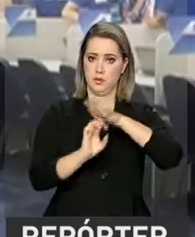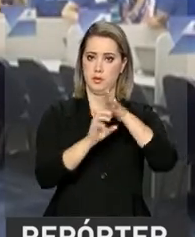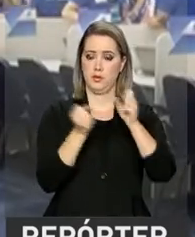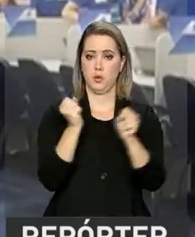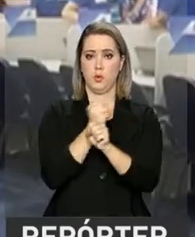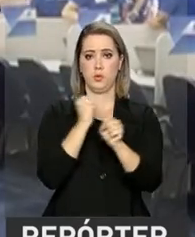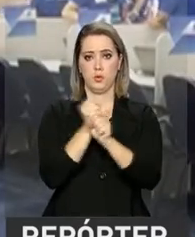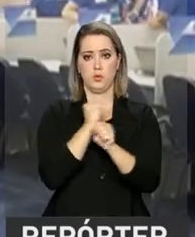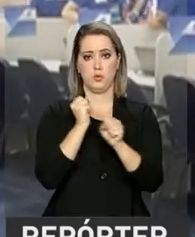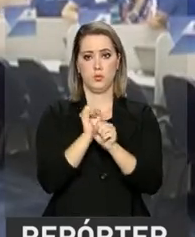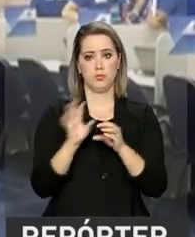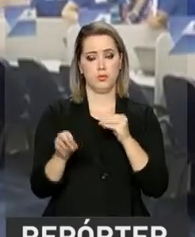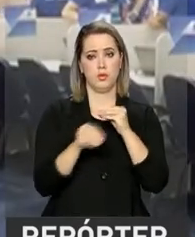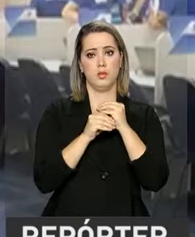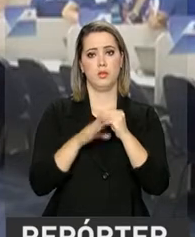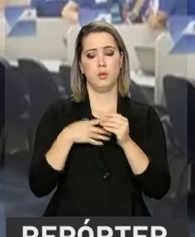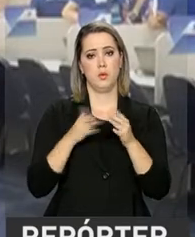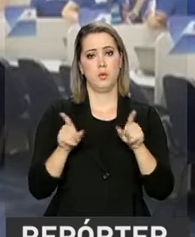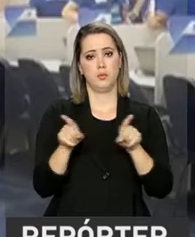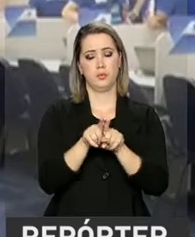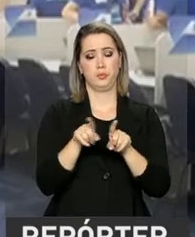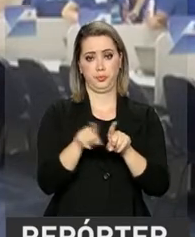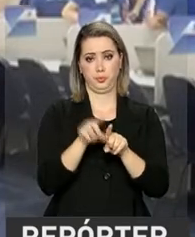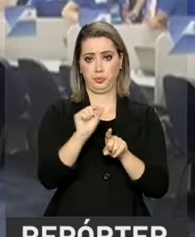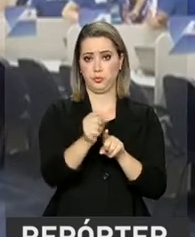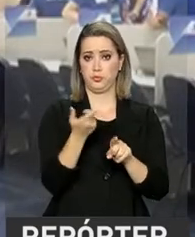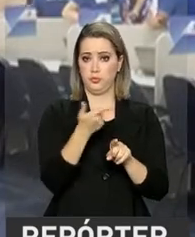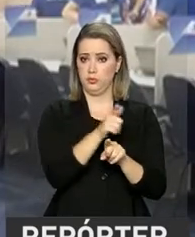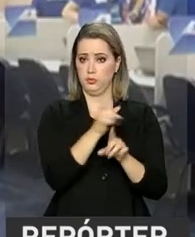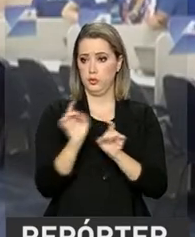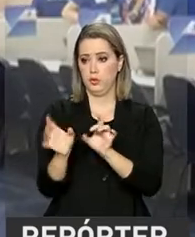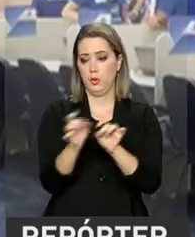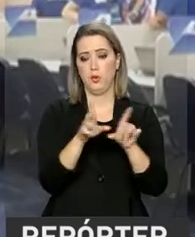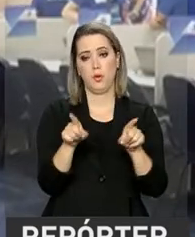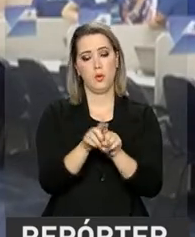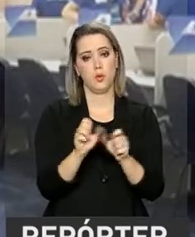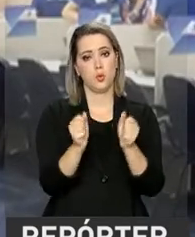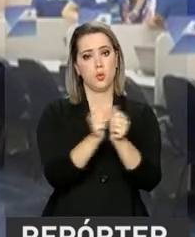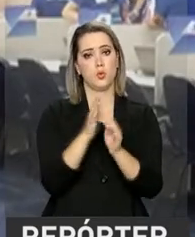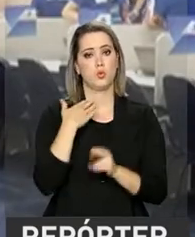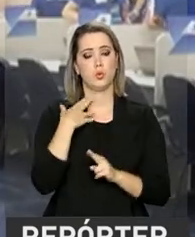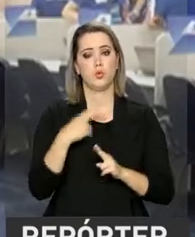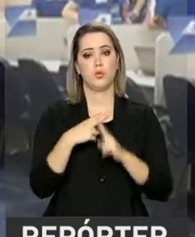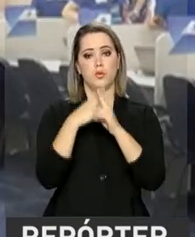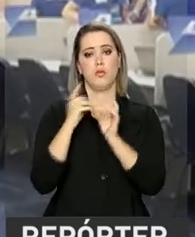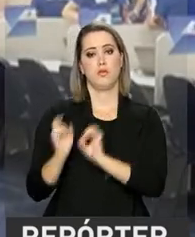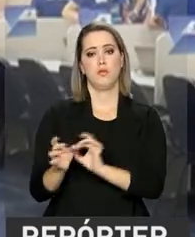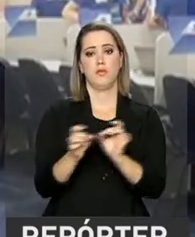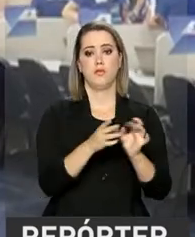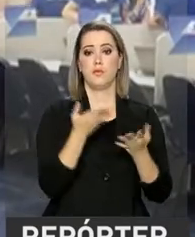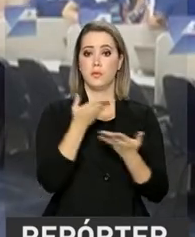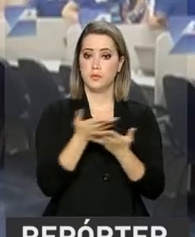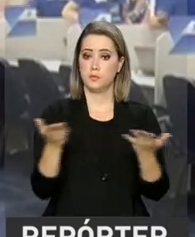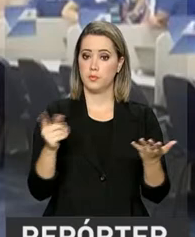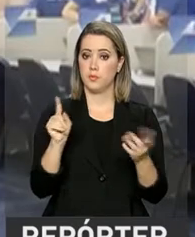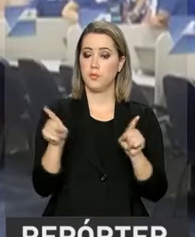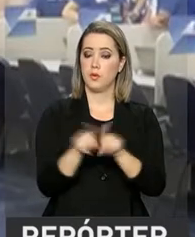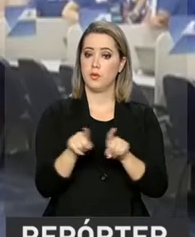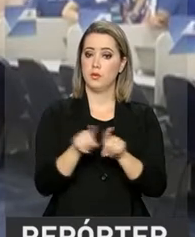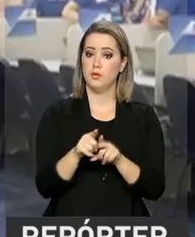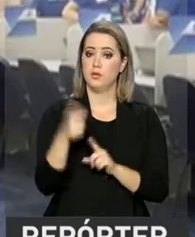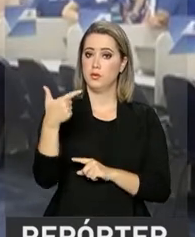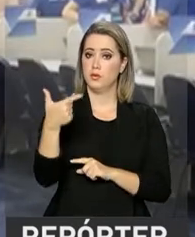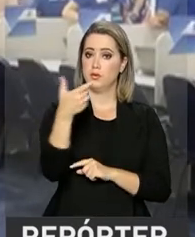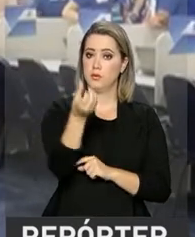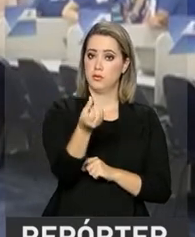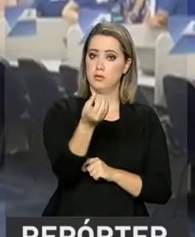construtoras incorporadoras e imobiliárias vão trabalhar em parceria com a caixa econômica federal a venda desses imóveis além de